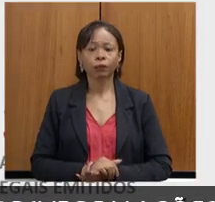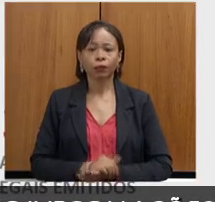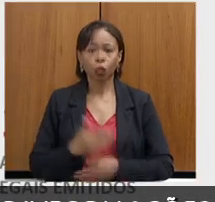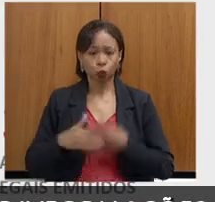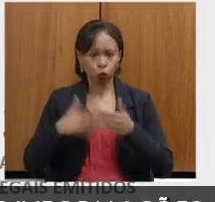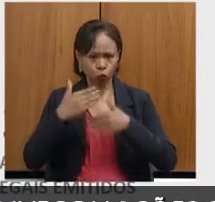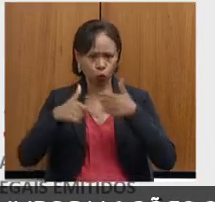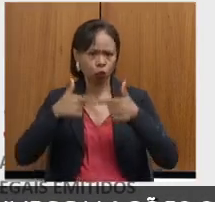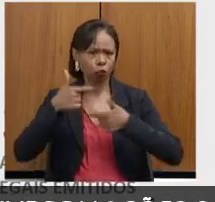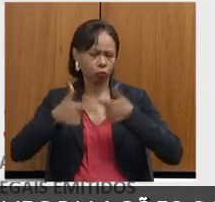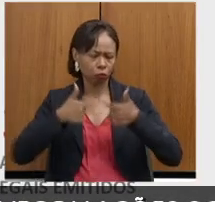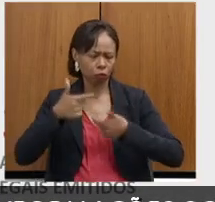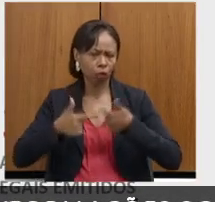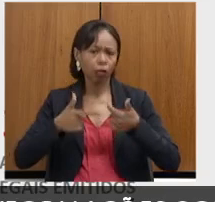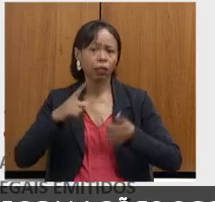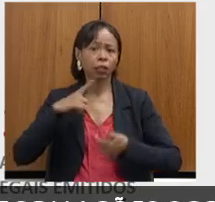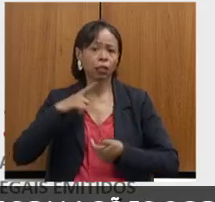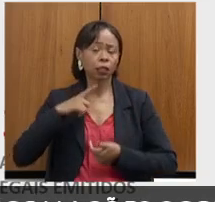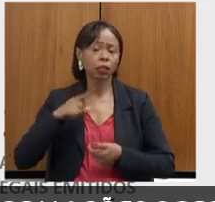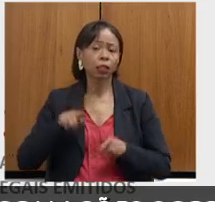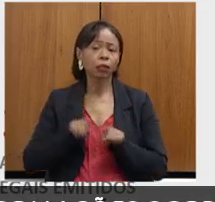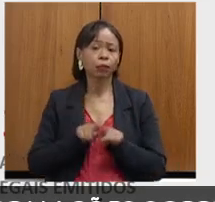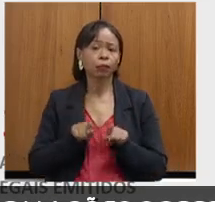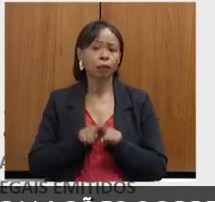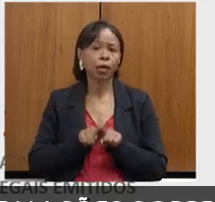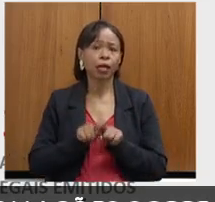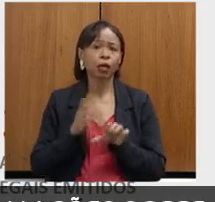nós tivemos aí